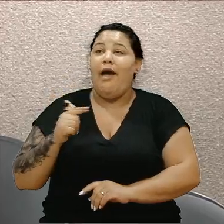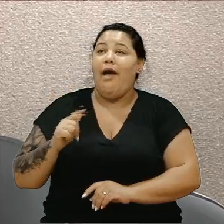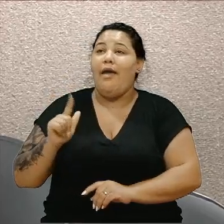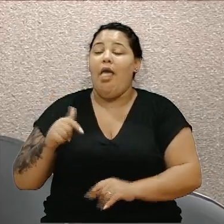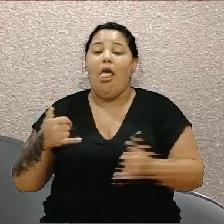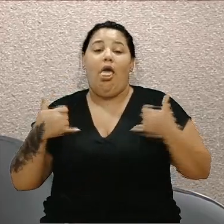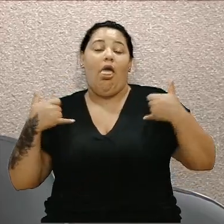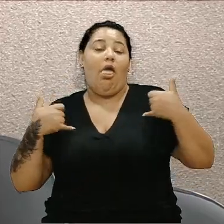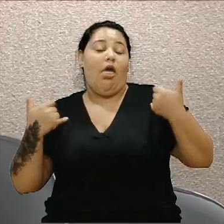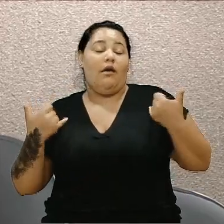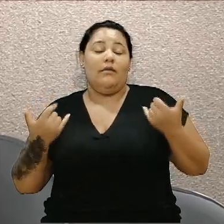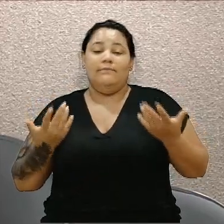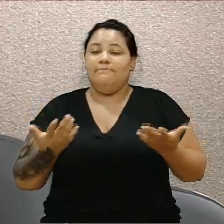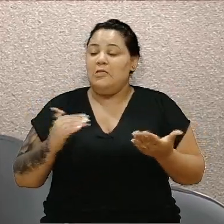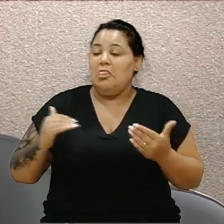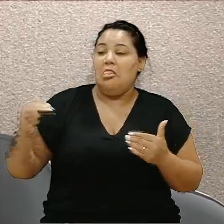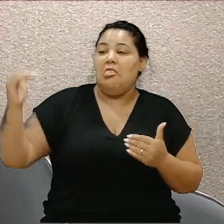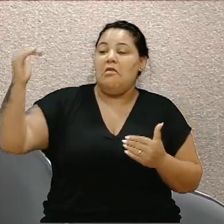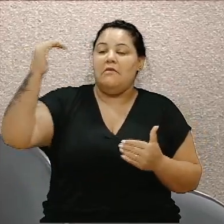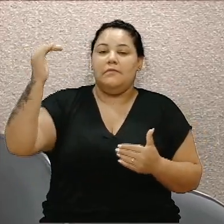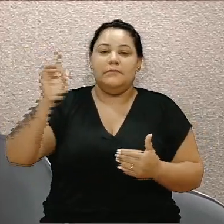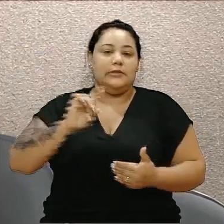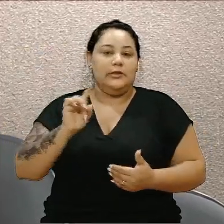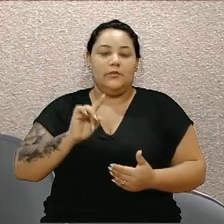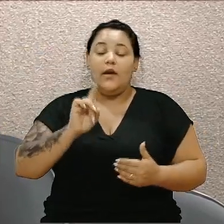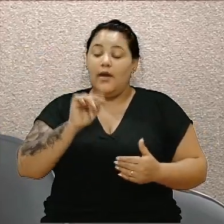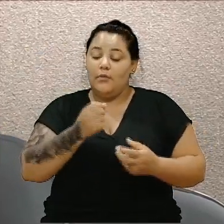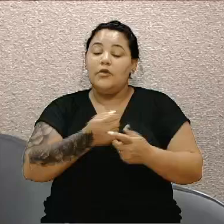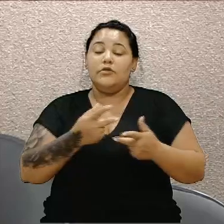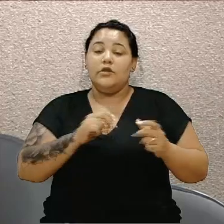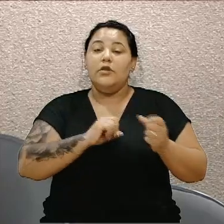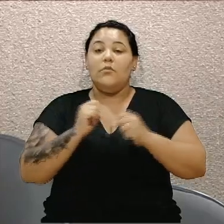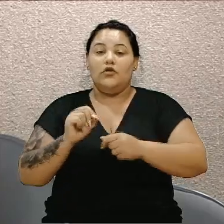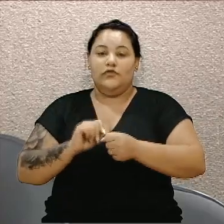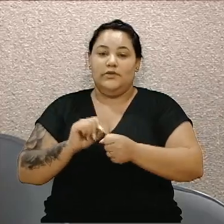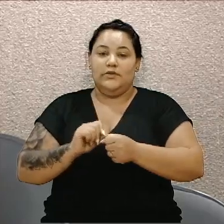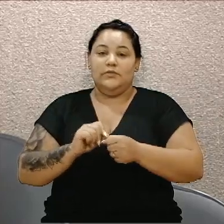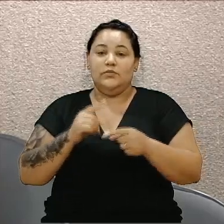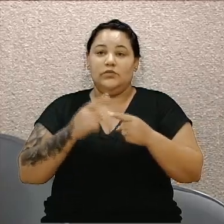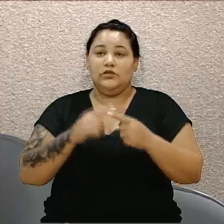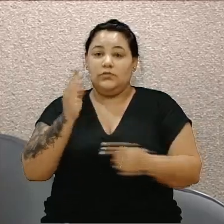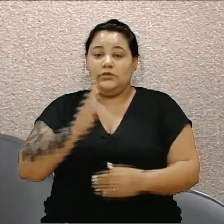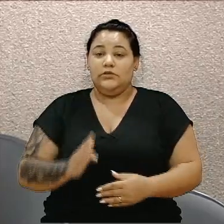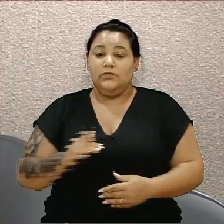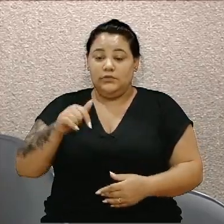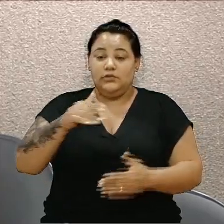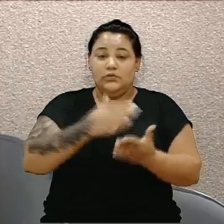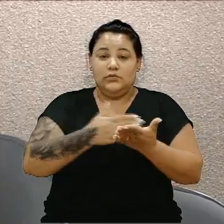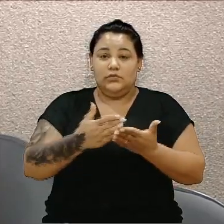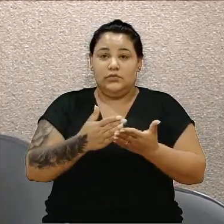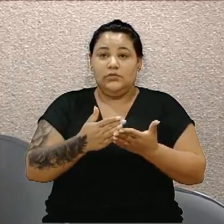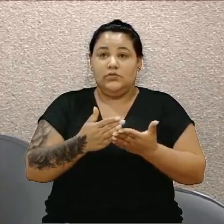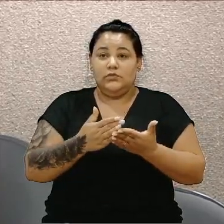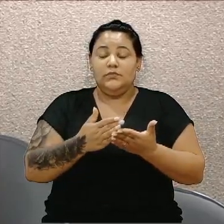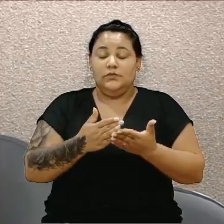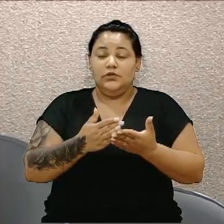Não. É algo que pode ser implementado. Tanto que o Brasil, inicialmente, começou pelos